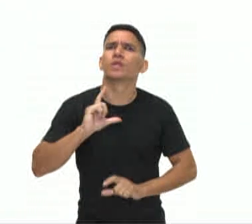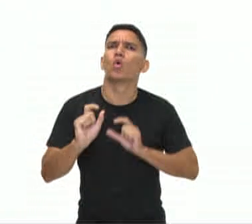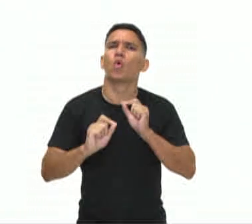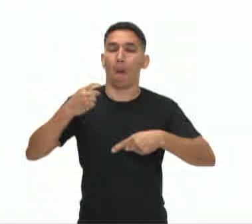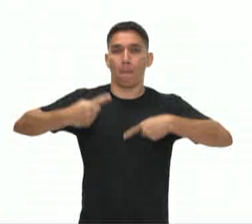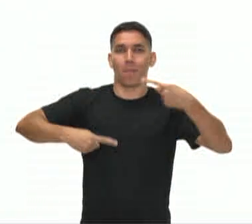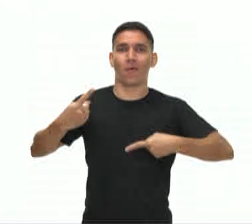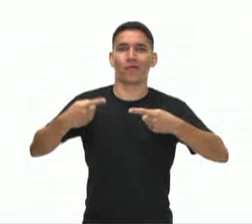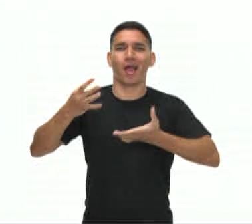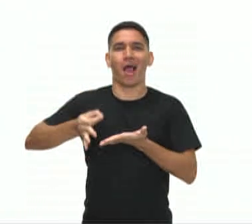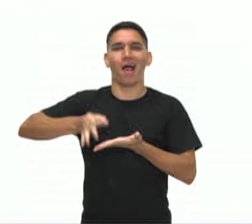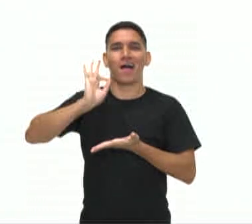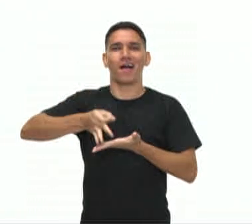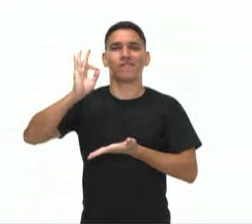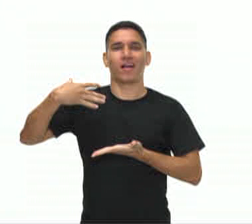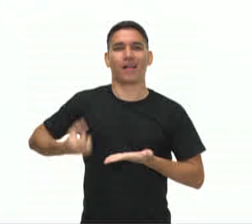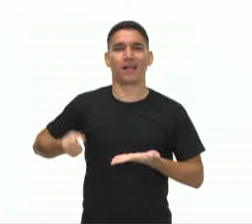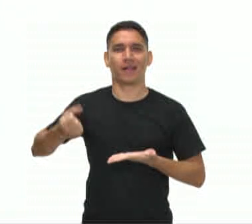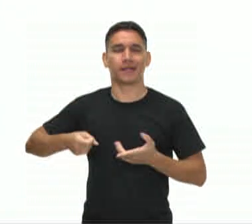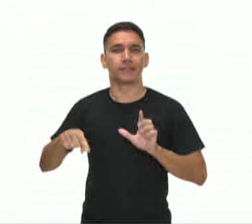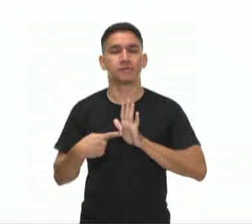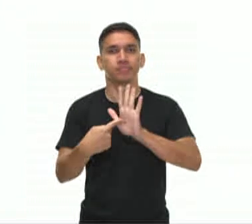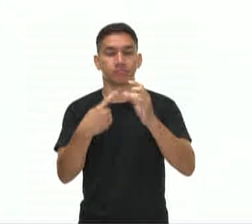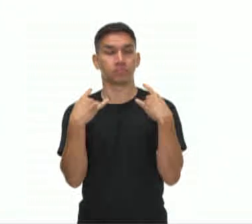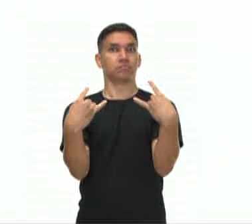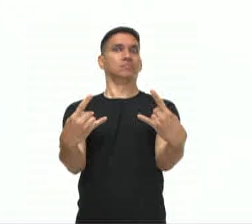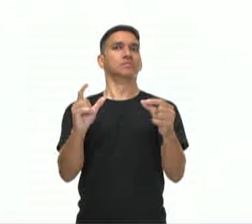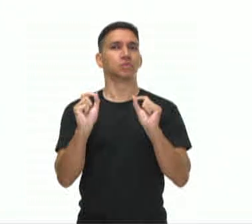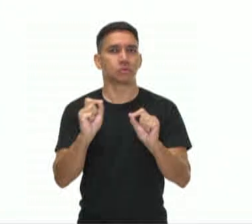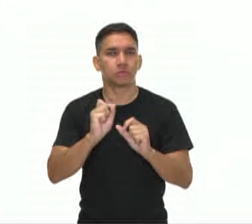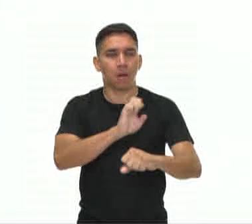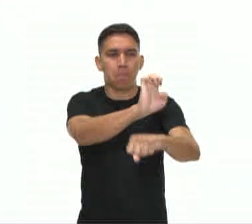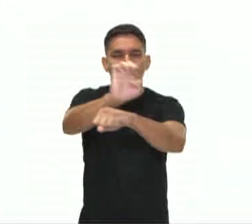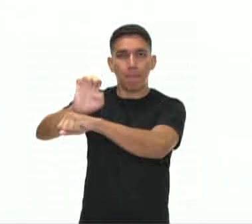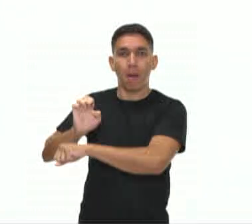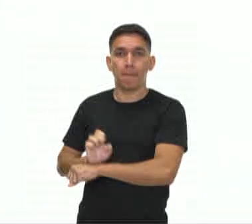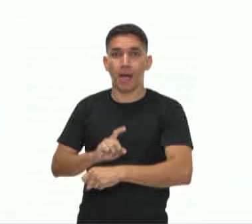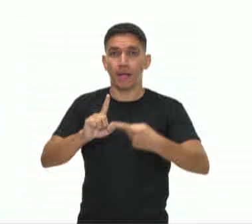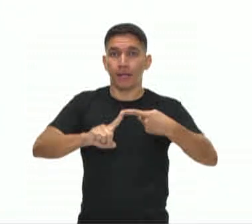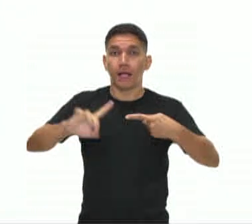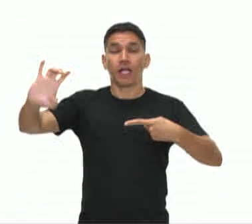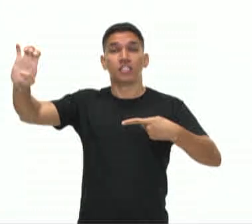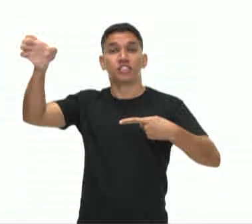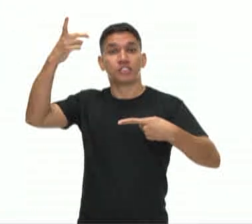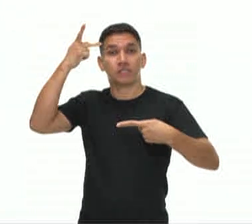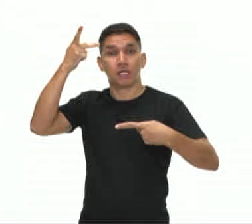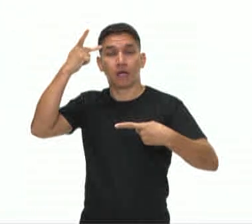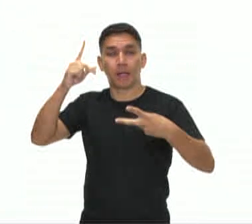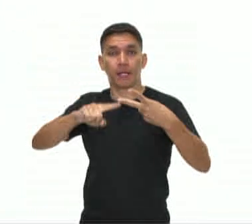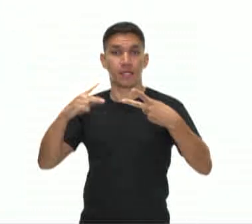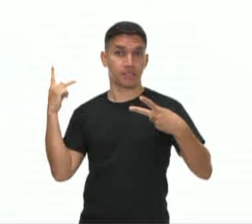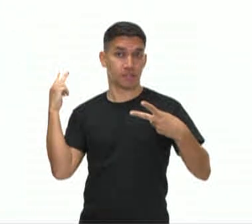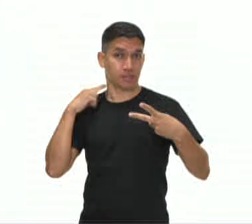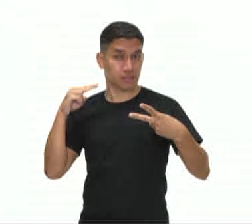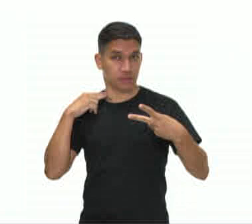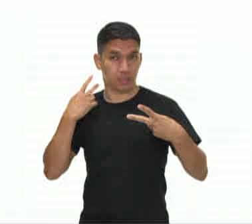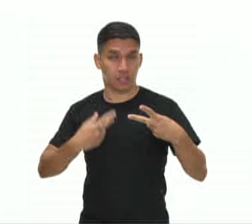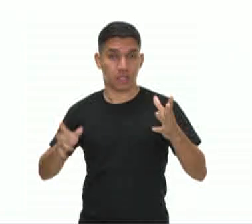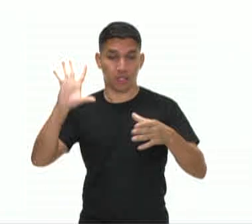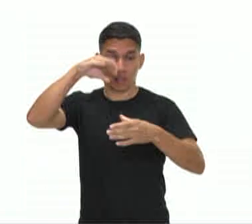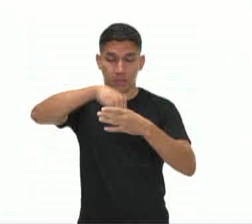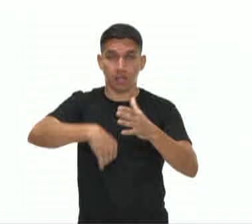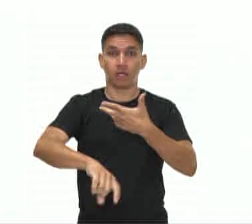com leite, que expressou a presença dominante dos estados de São Paulo e Minas Gerais no